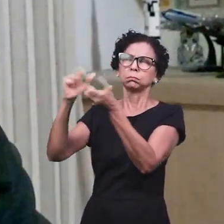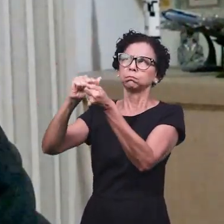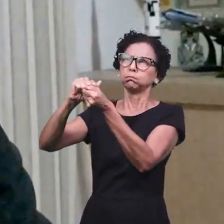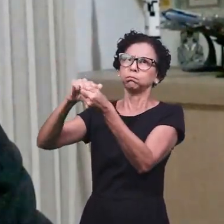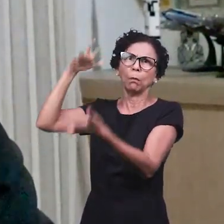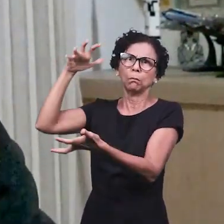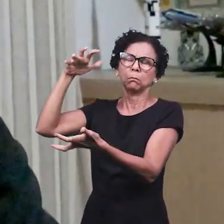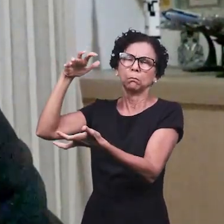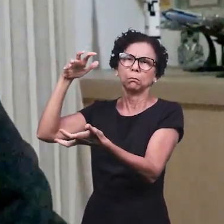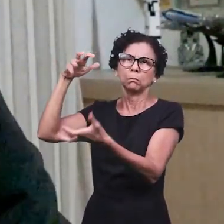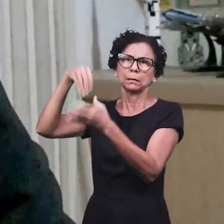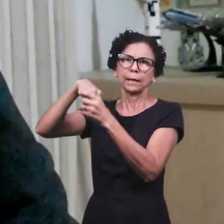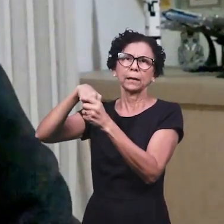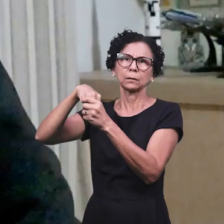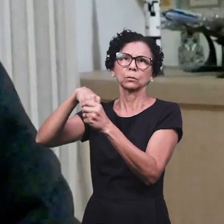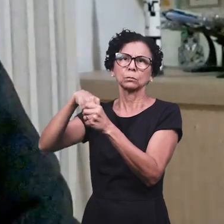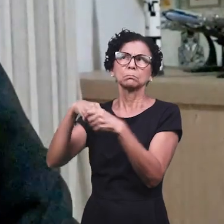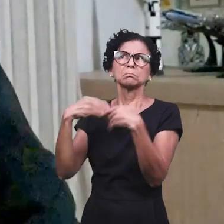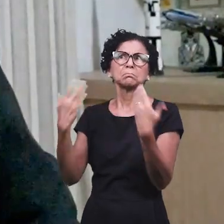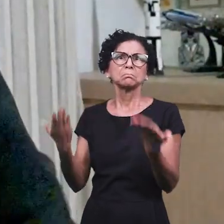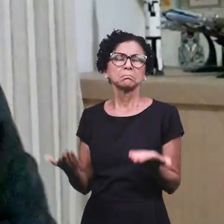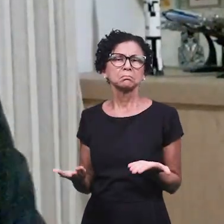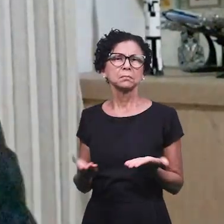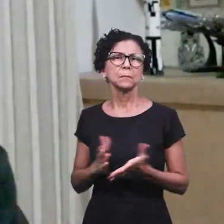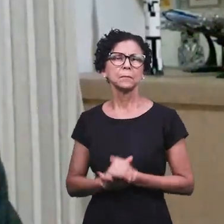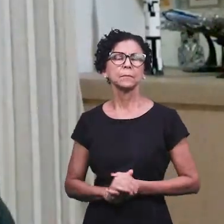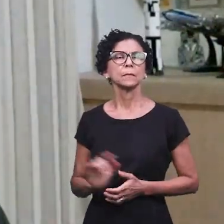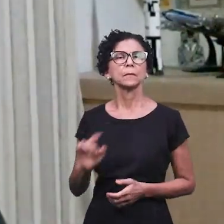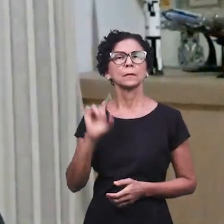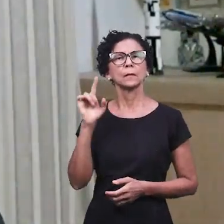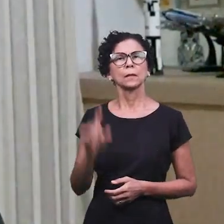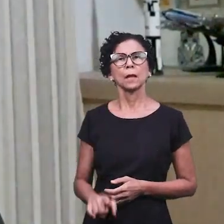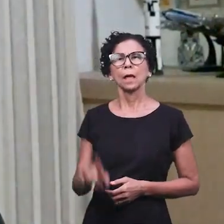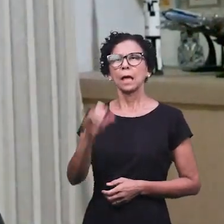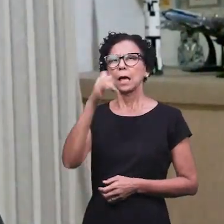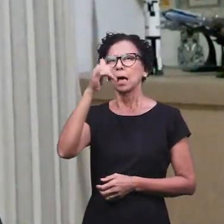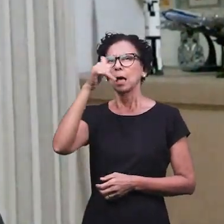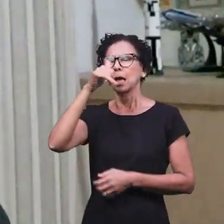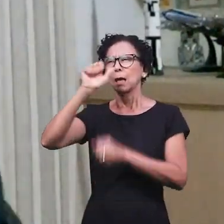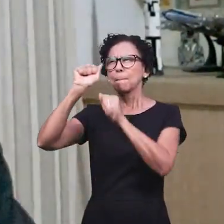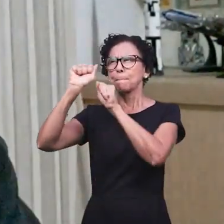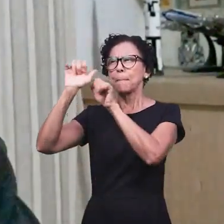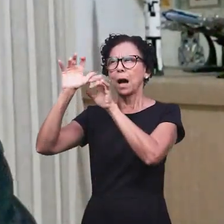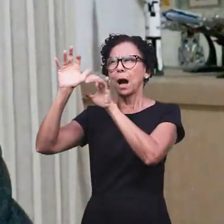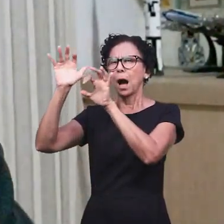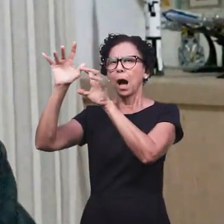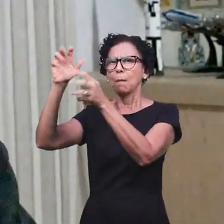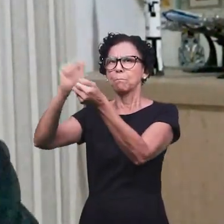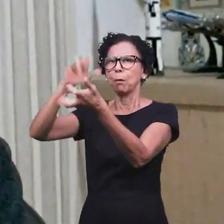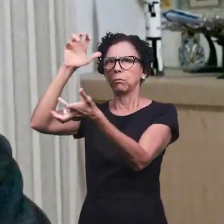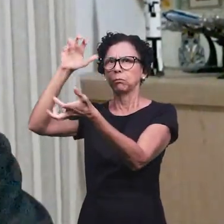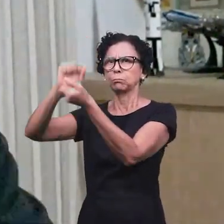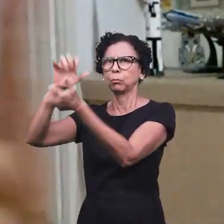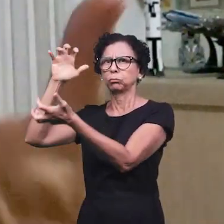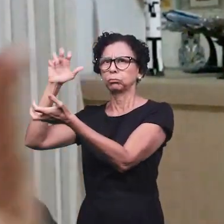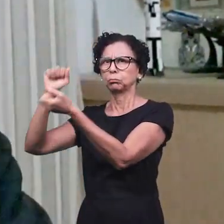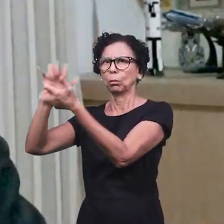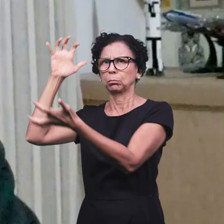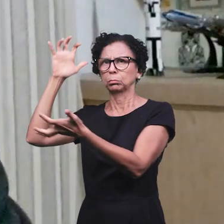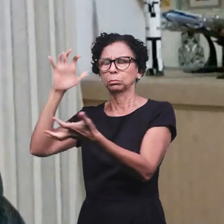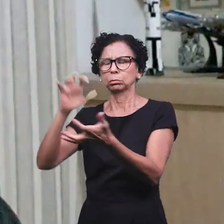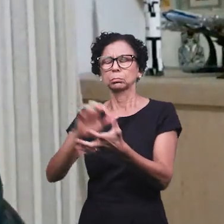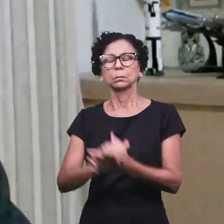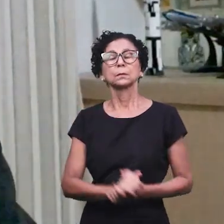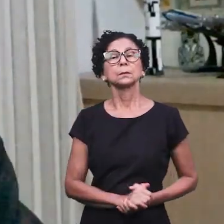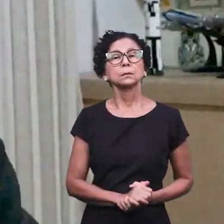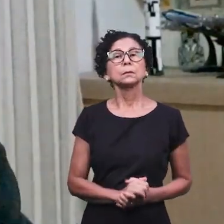chamadas explosões solares, né? O que é isso? De vez em quando, uma grande quantidade de energia ela é liberada em forma de